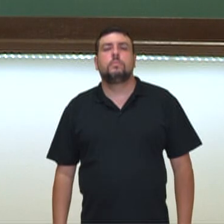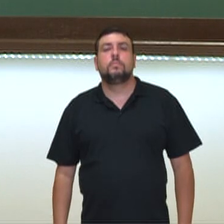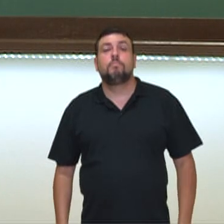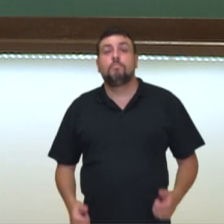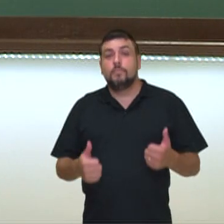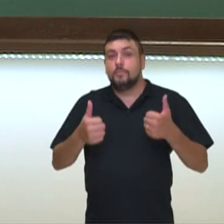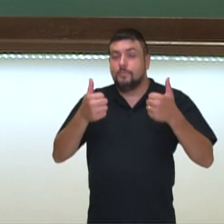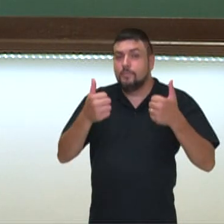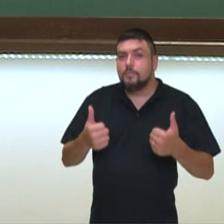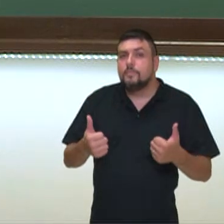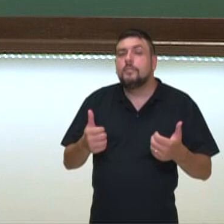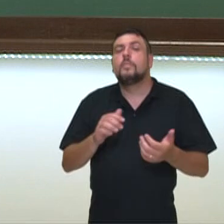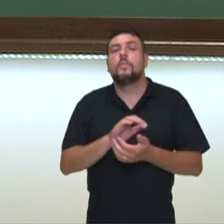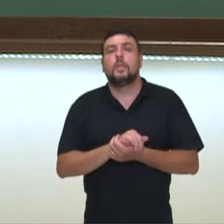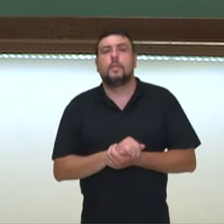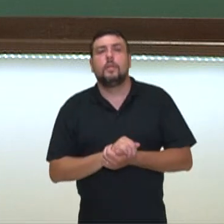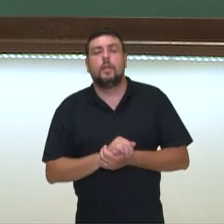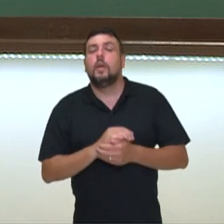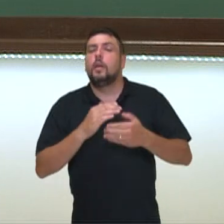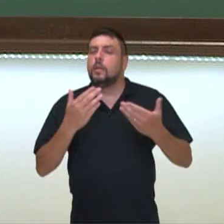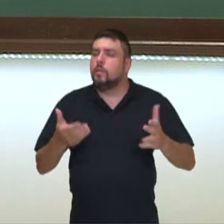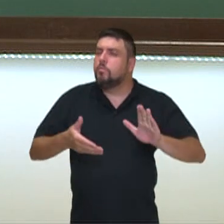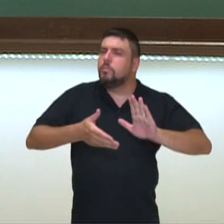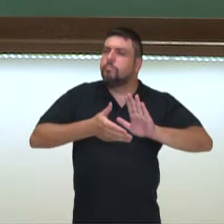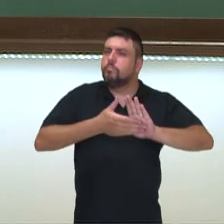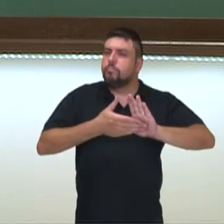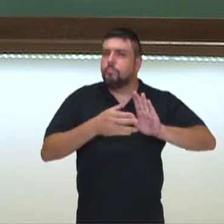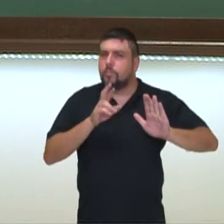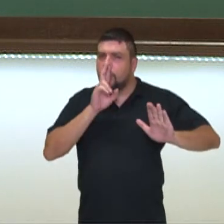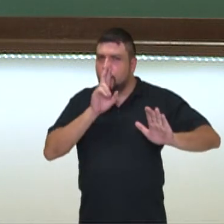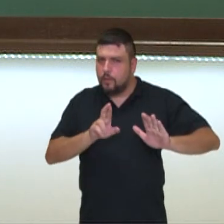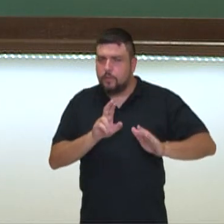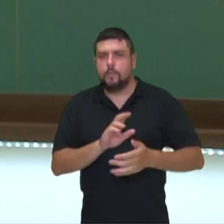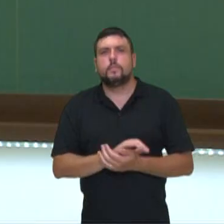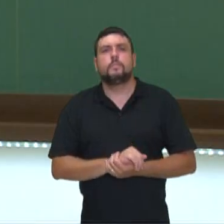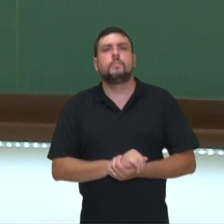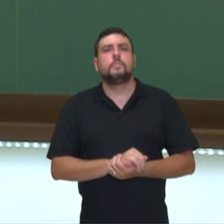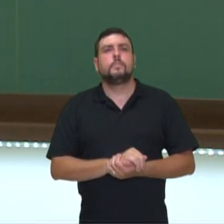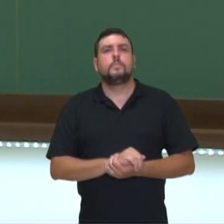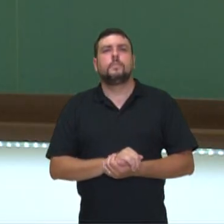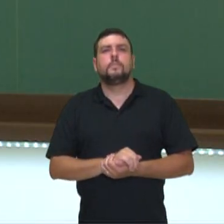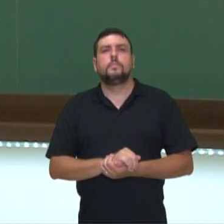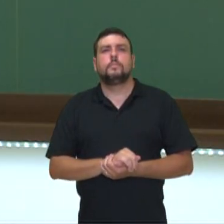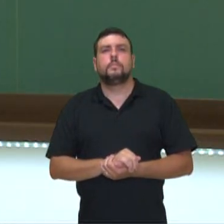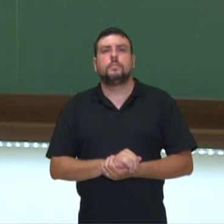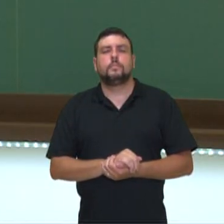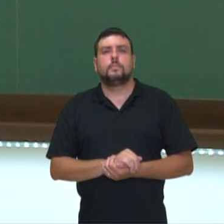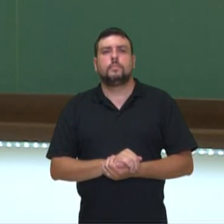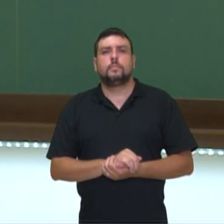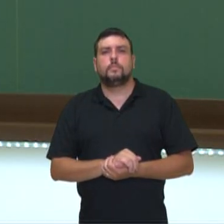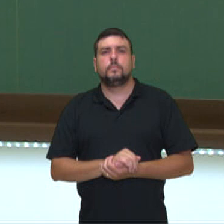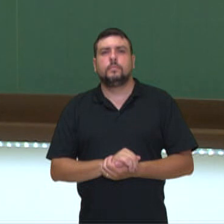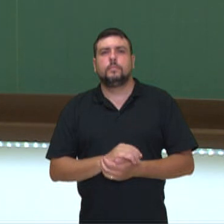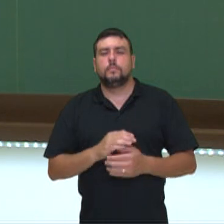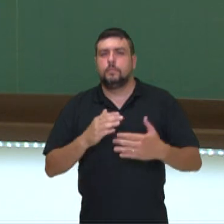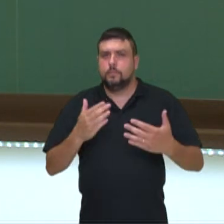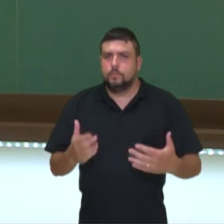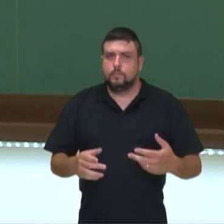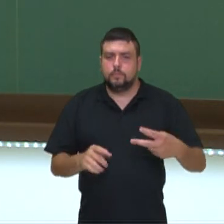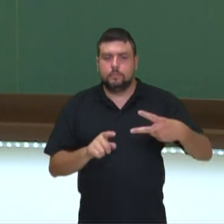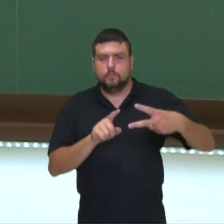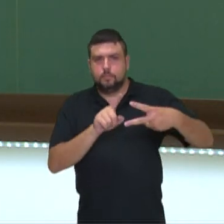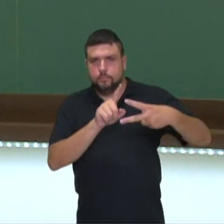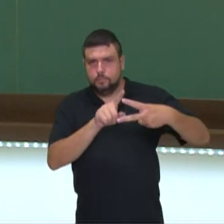Muito bem, vamos às possíveis respostas. Aí, temos 2 conceitos